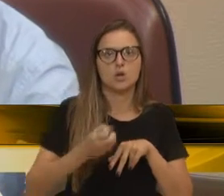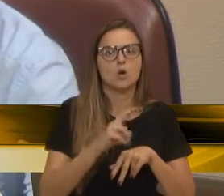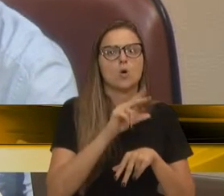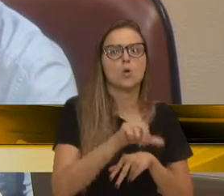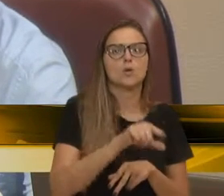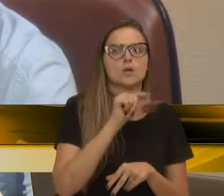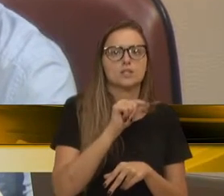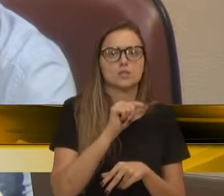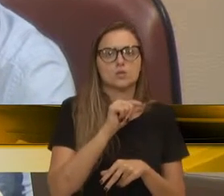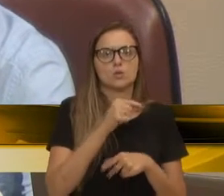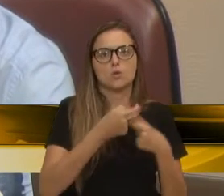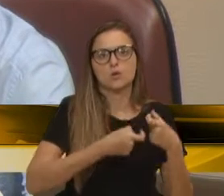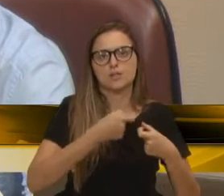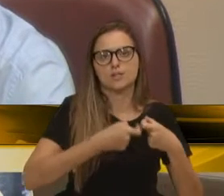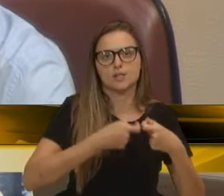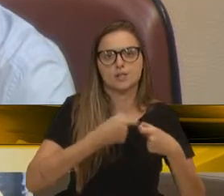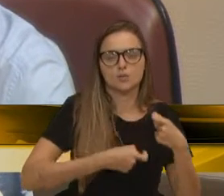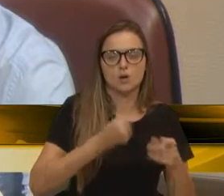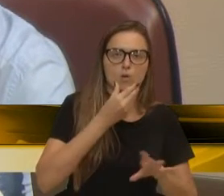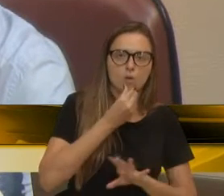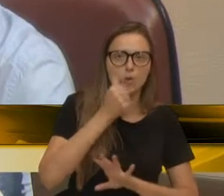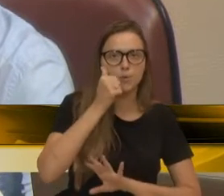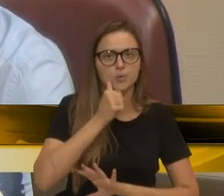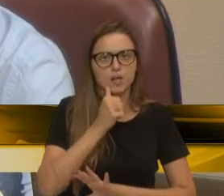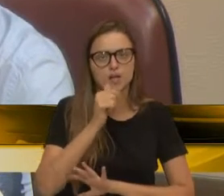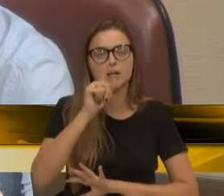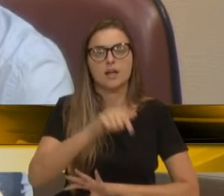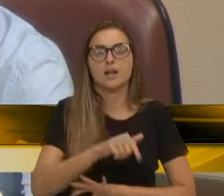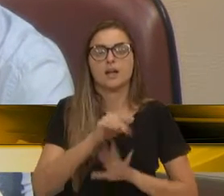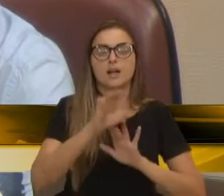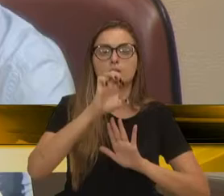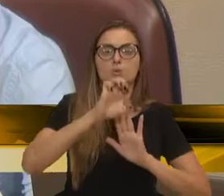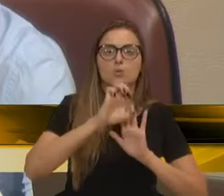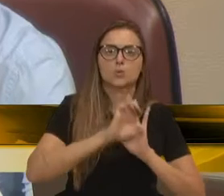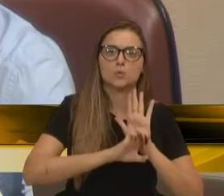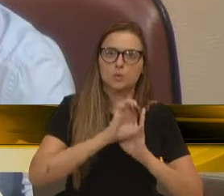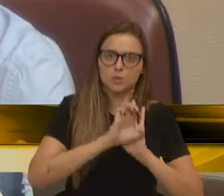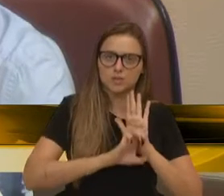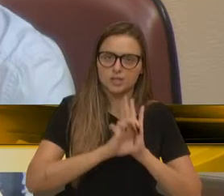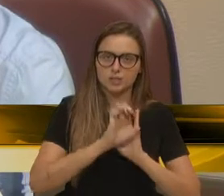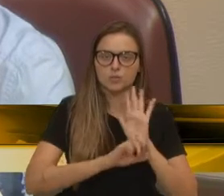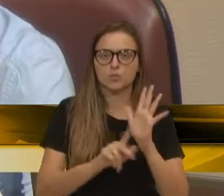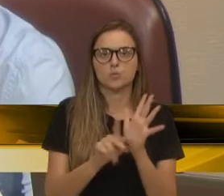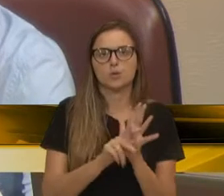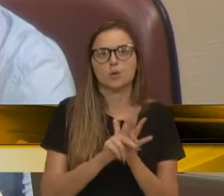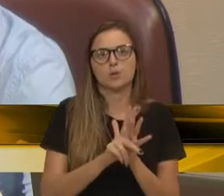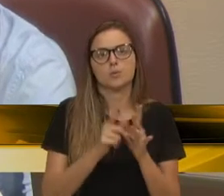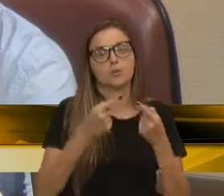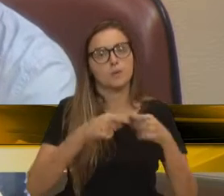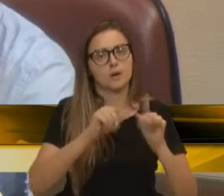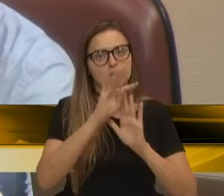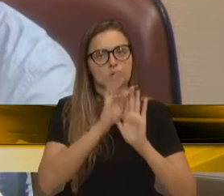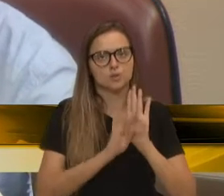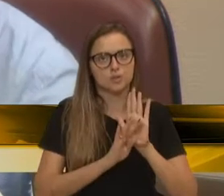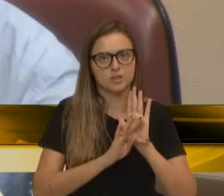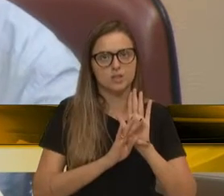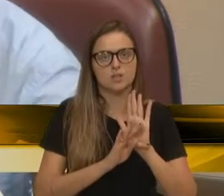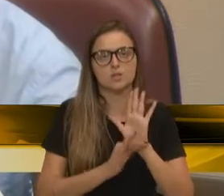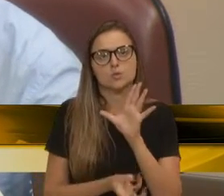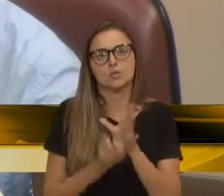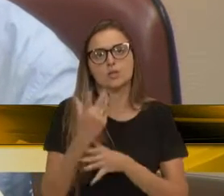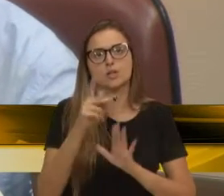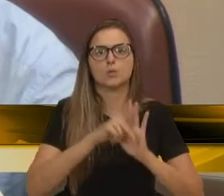foram retiradas dos planos estadual e nacional de educação mas na prática o texto basicamente reproduz o